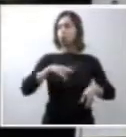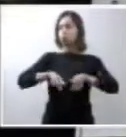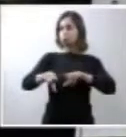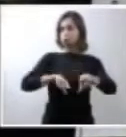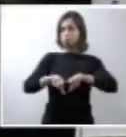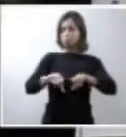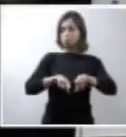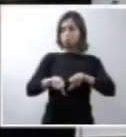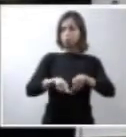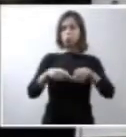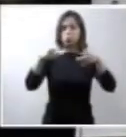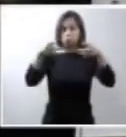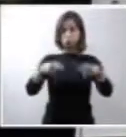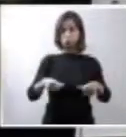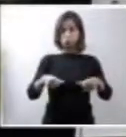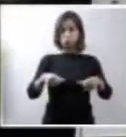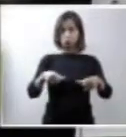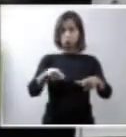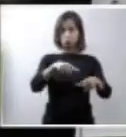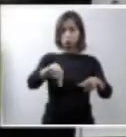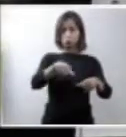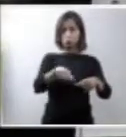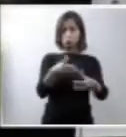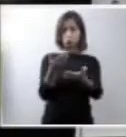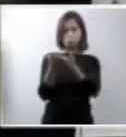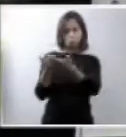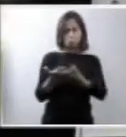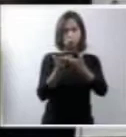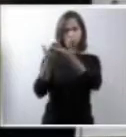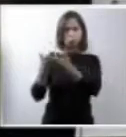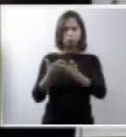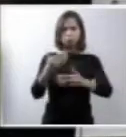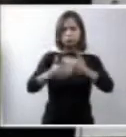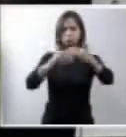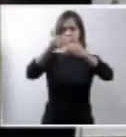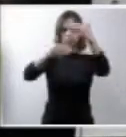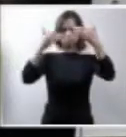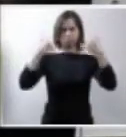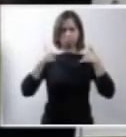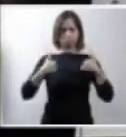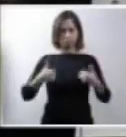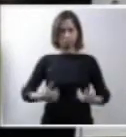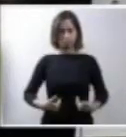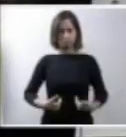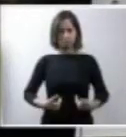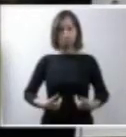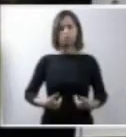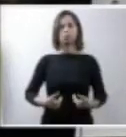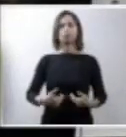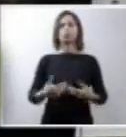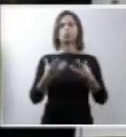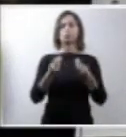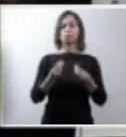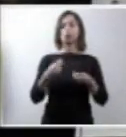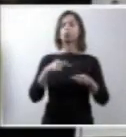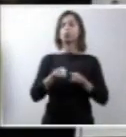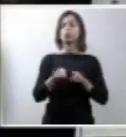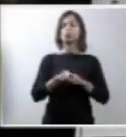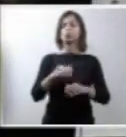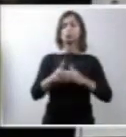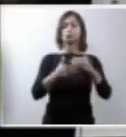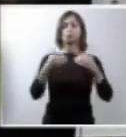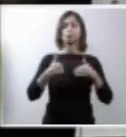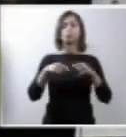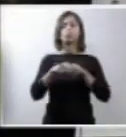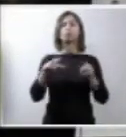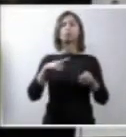área que estuda o desenvolvimento humano e muito desenvolvimento humano de tumores. E,